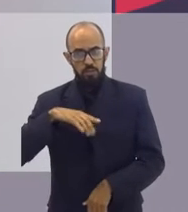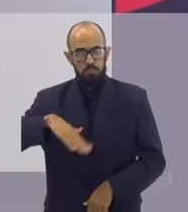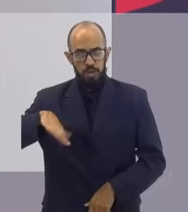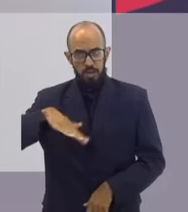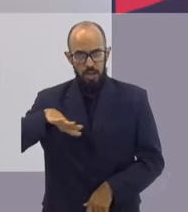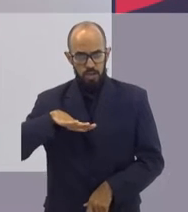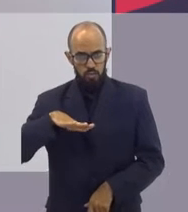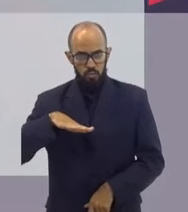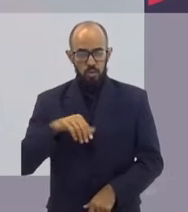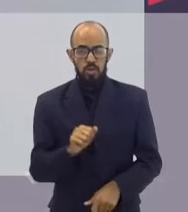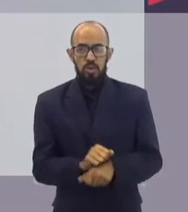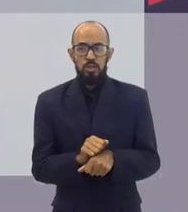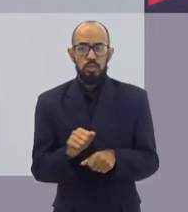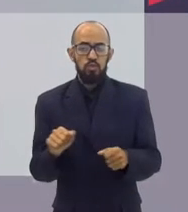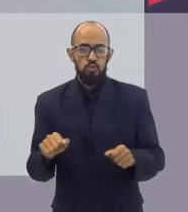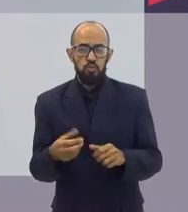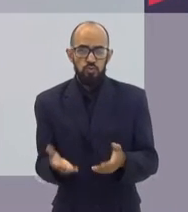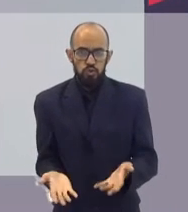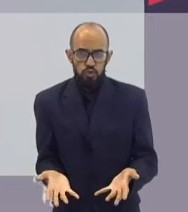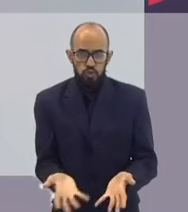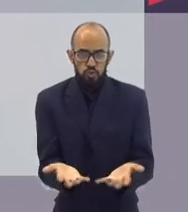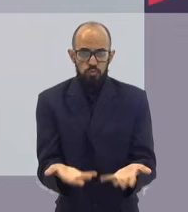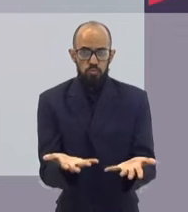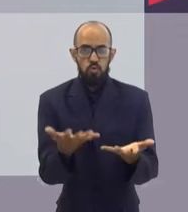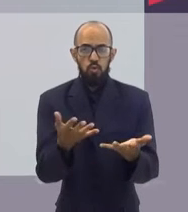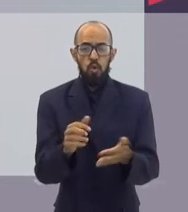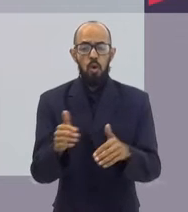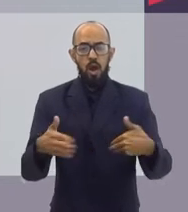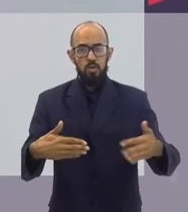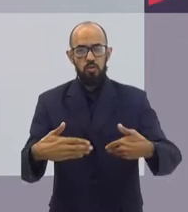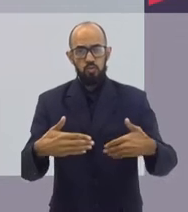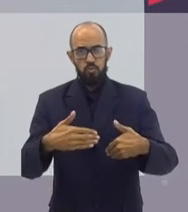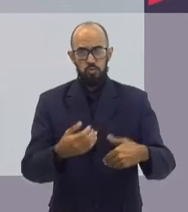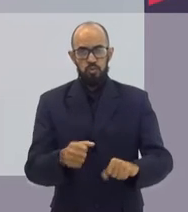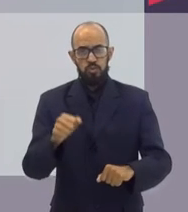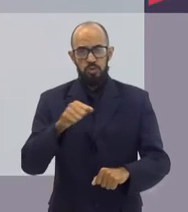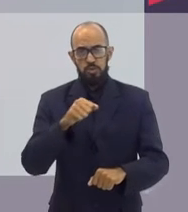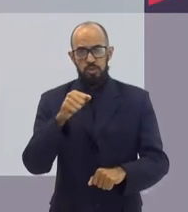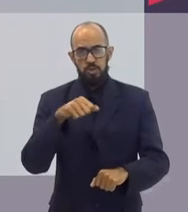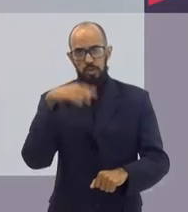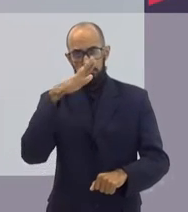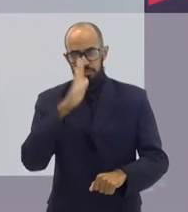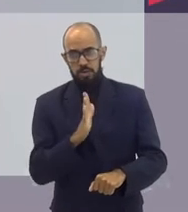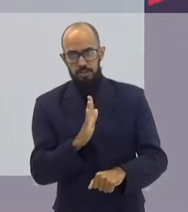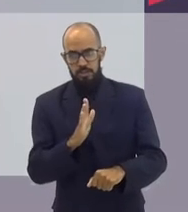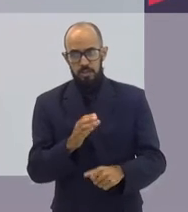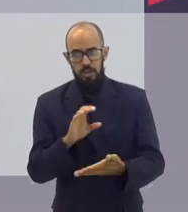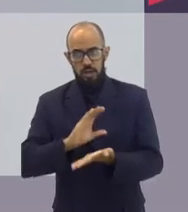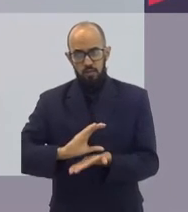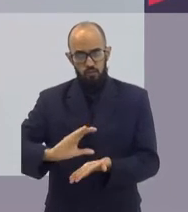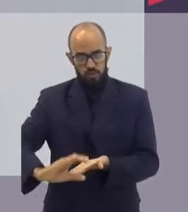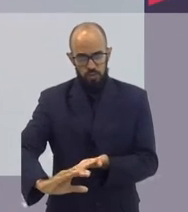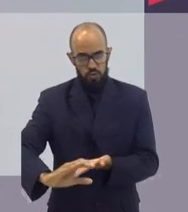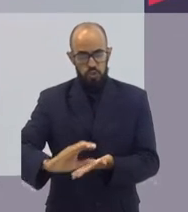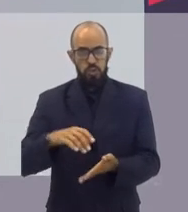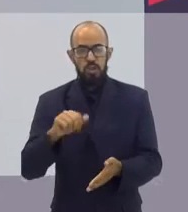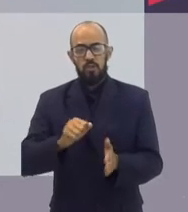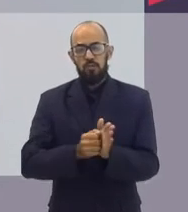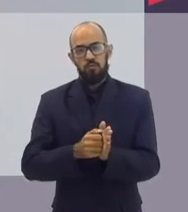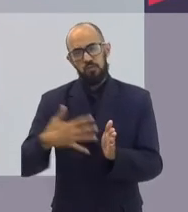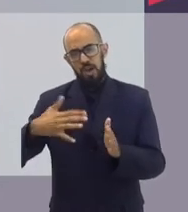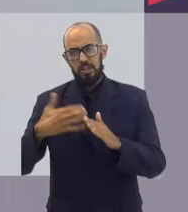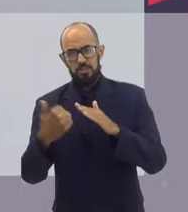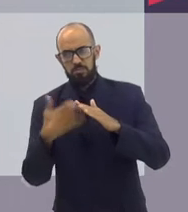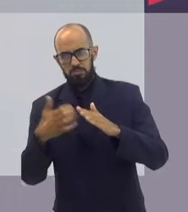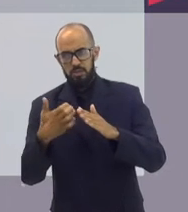mercado. Isso, de uma certa forma, estimulou a indústria farmacêutica nacional a investir. O que está ocorrendo no momento?